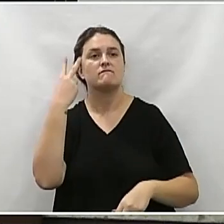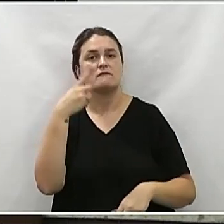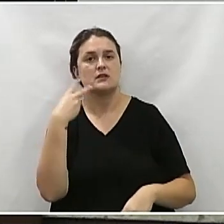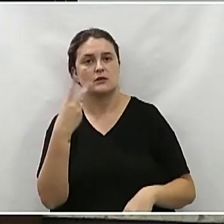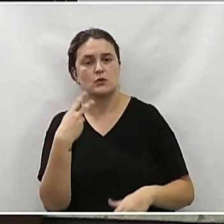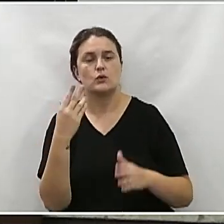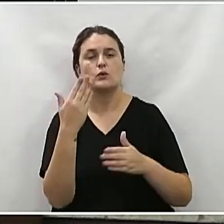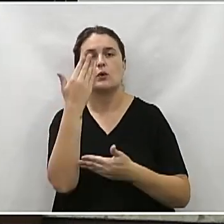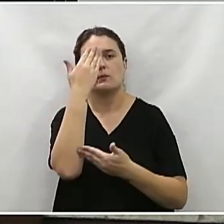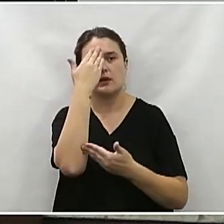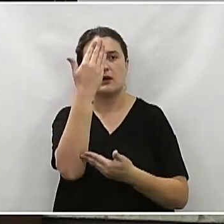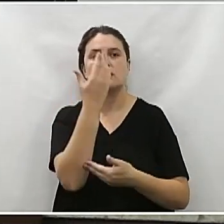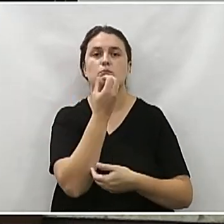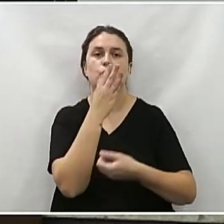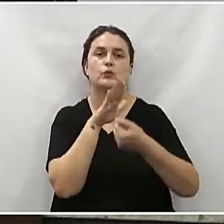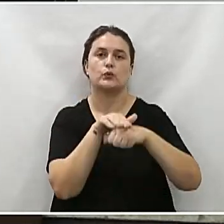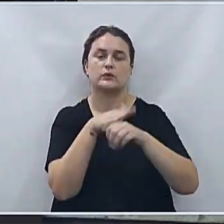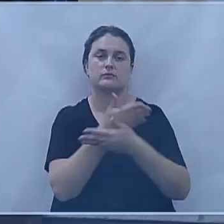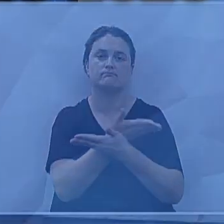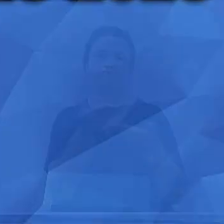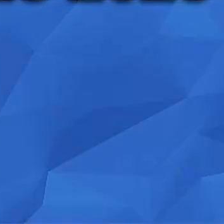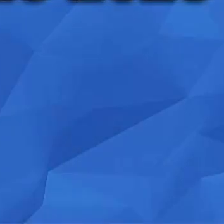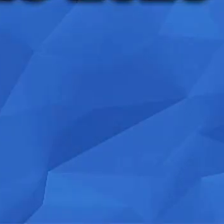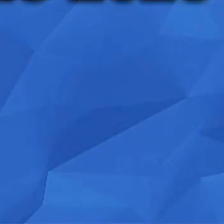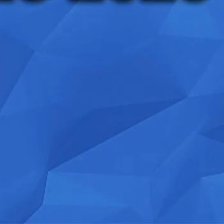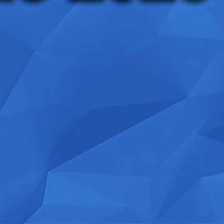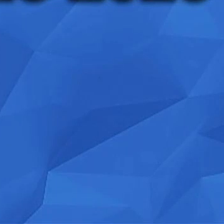vereadores muito obrigado e uma boa noite a todos